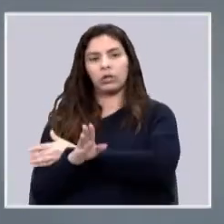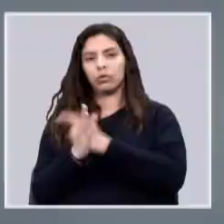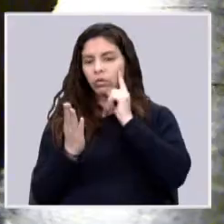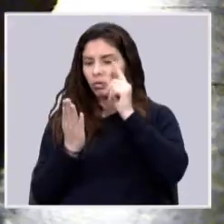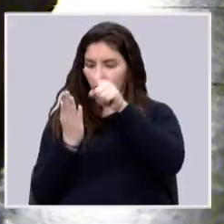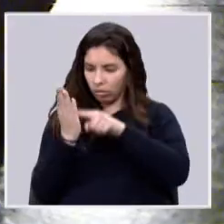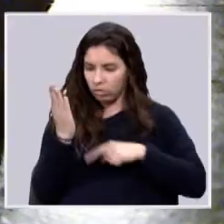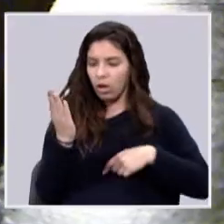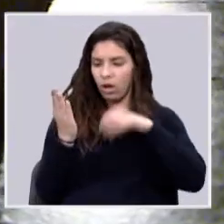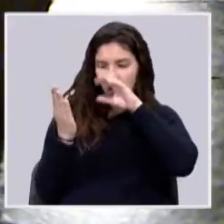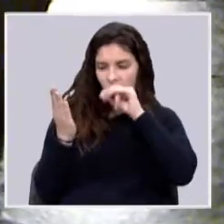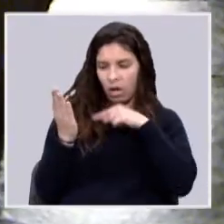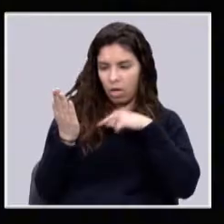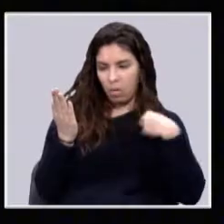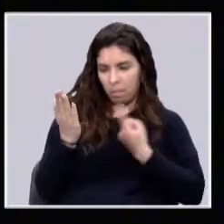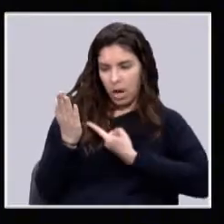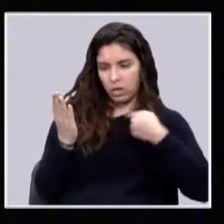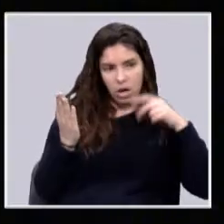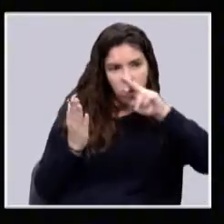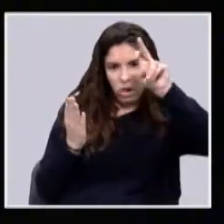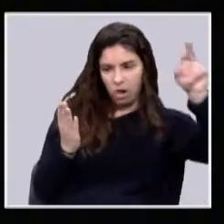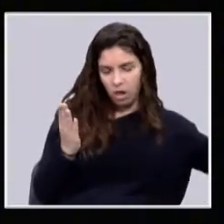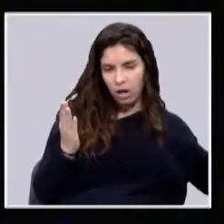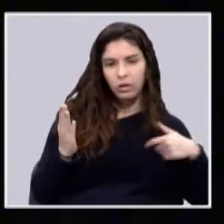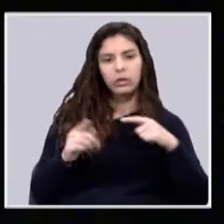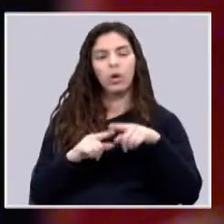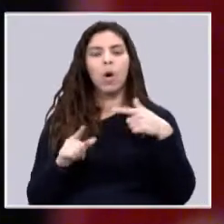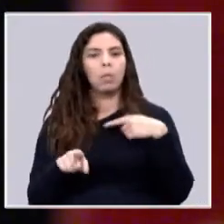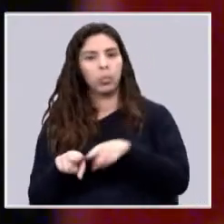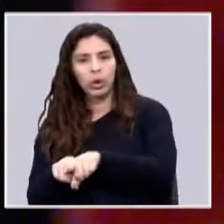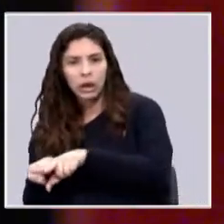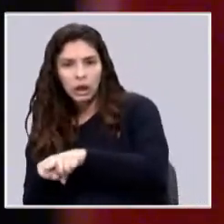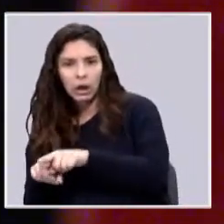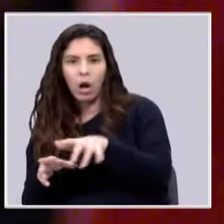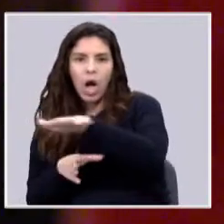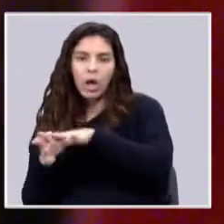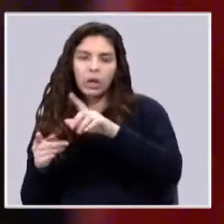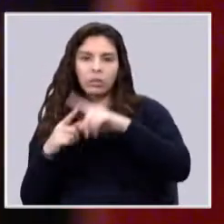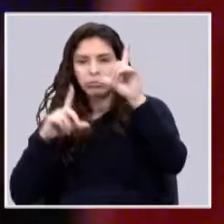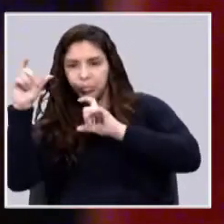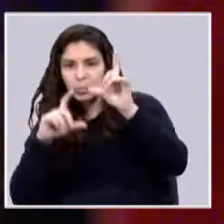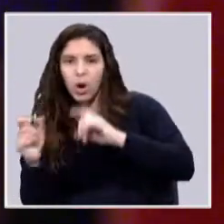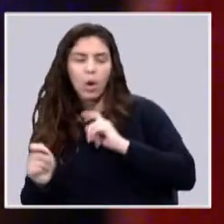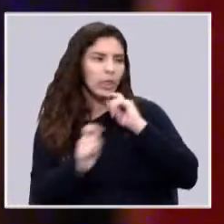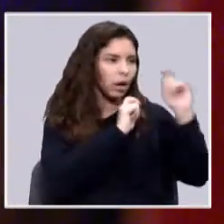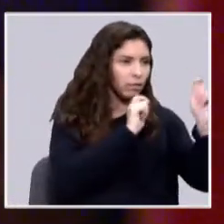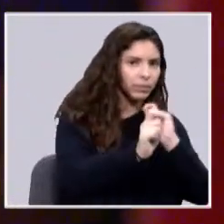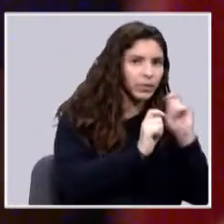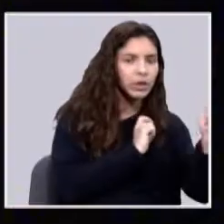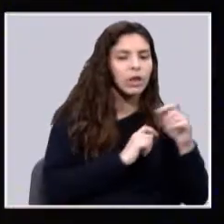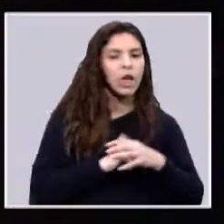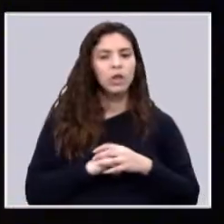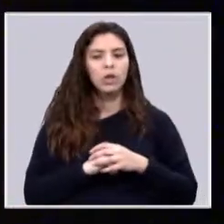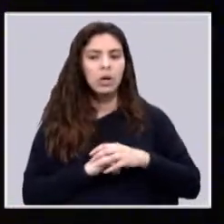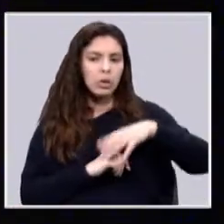à noite e acabo por fazer muita coisa de agenda. Atualidade política, é fotografar